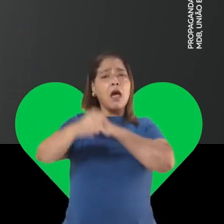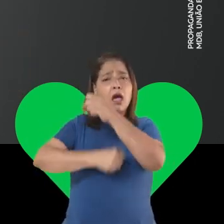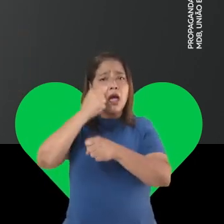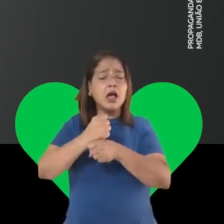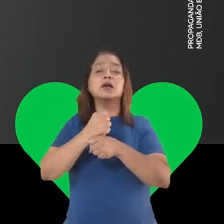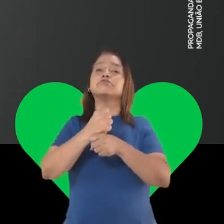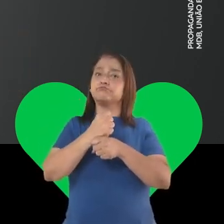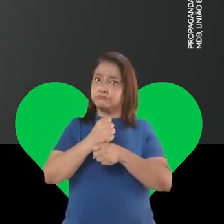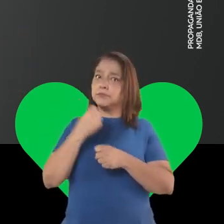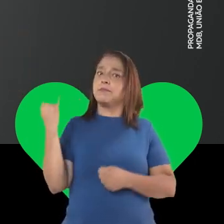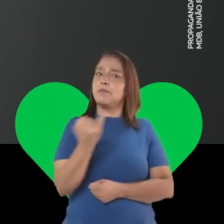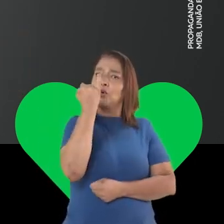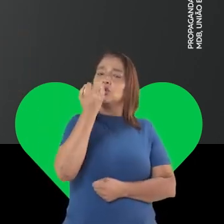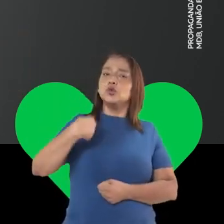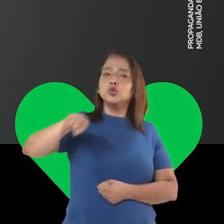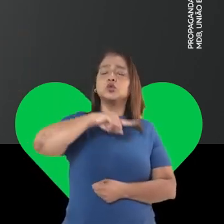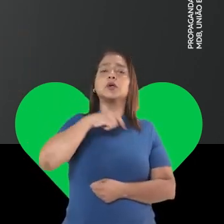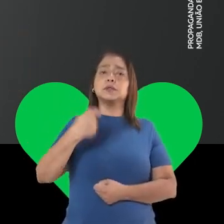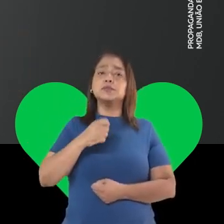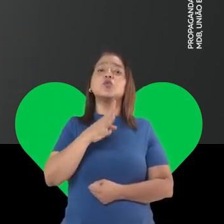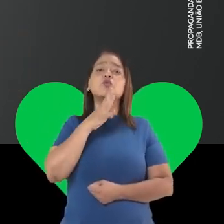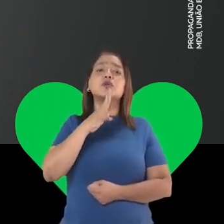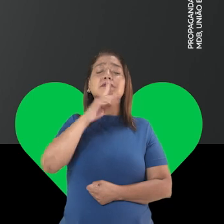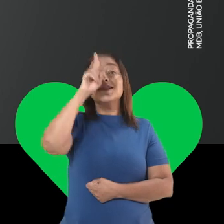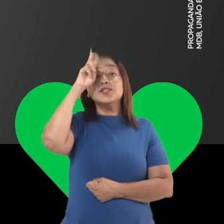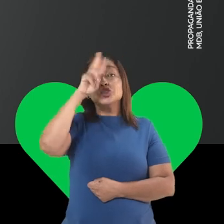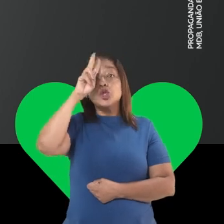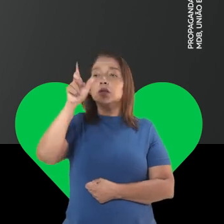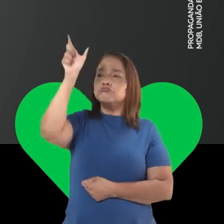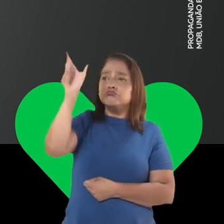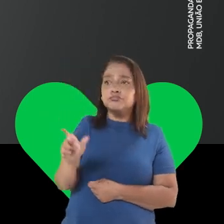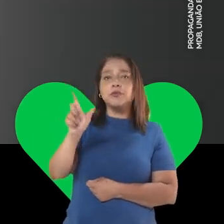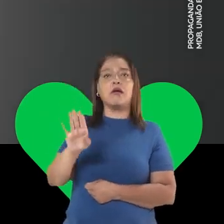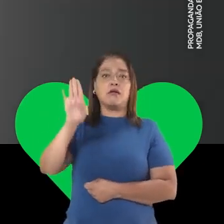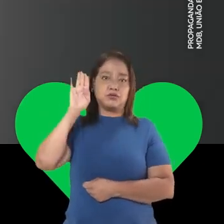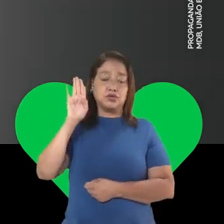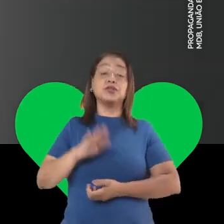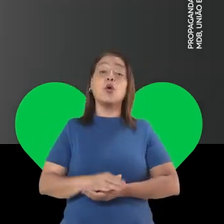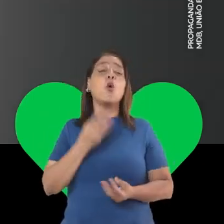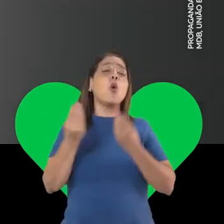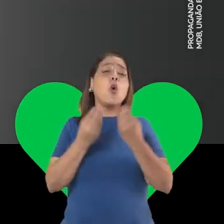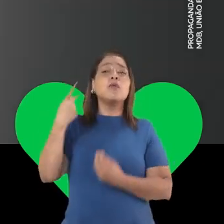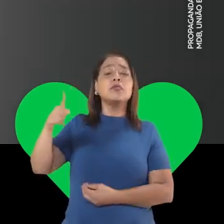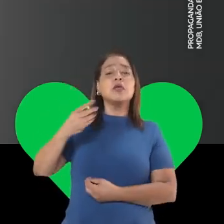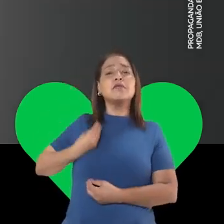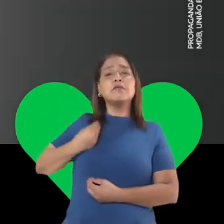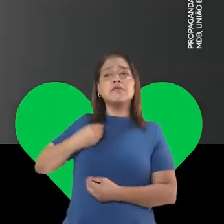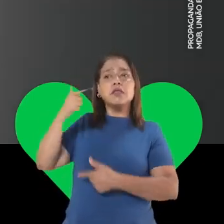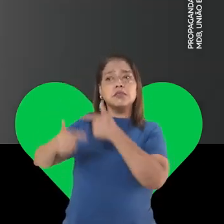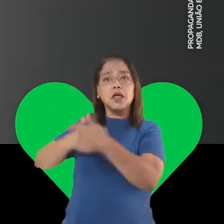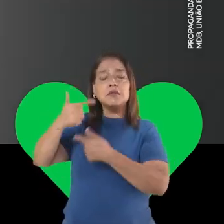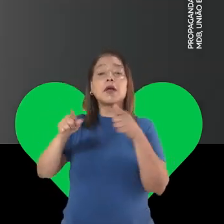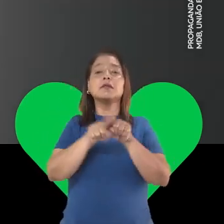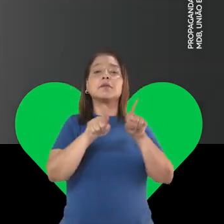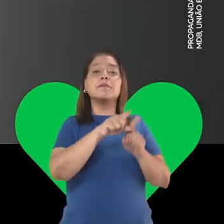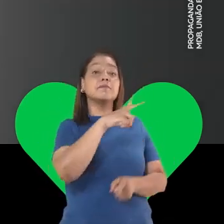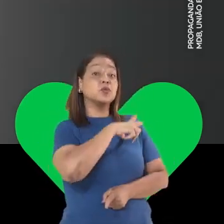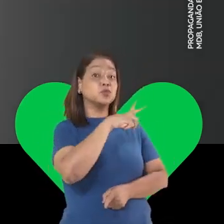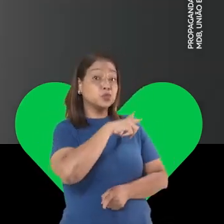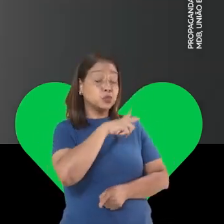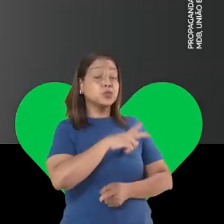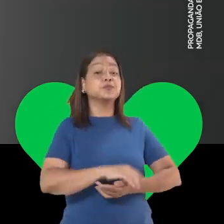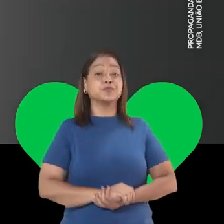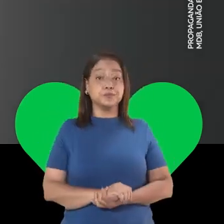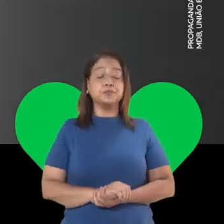ano, é muito importante conhecer bem a história de cada candidato, como ele age na vida pública e na vida